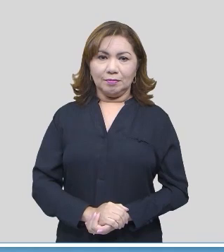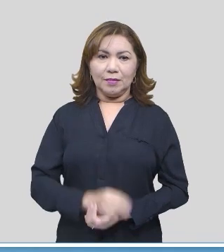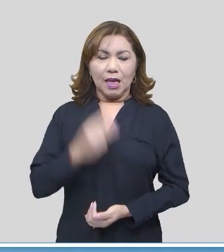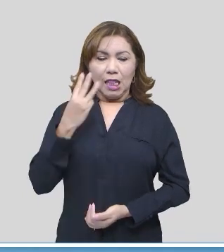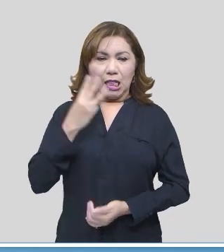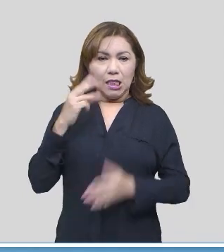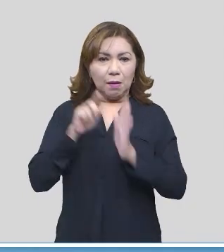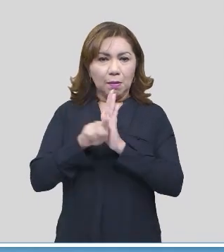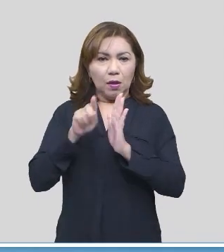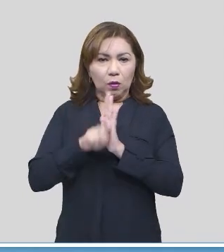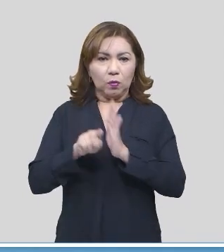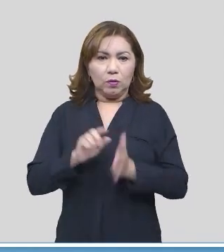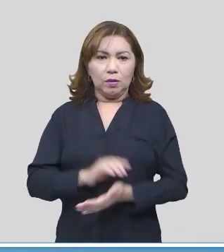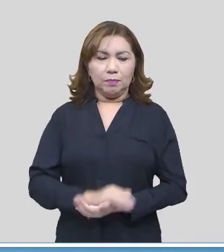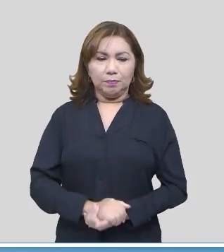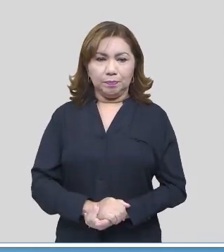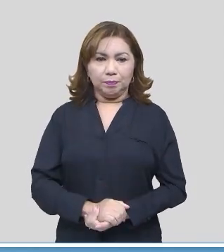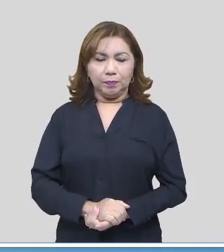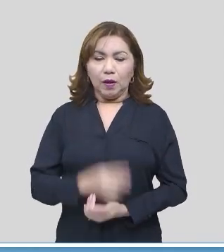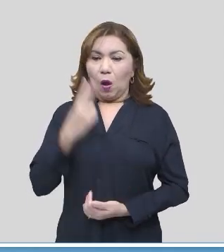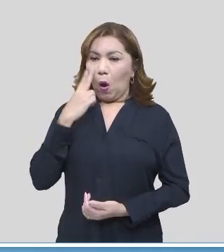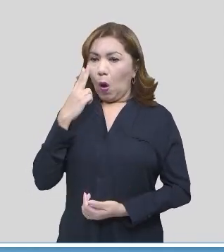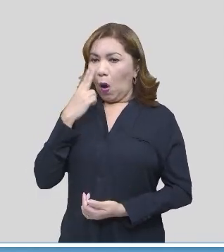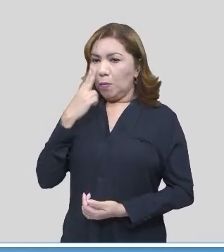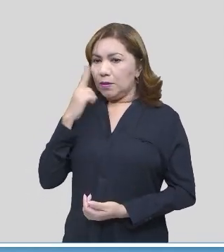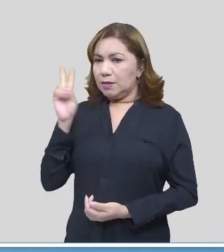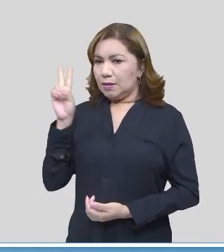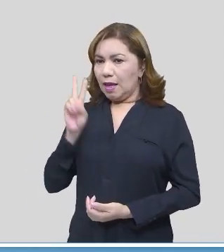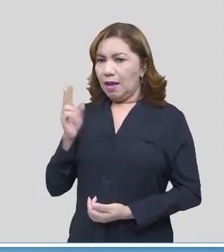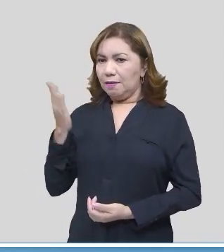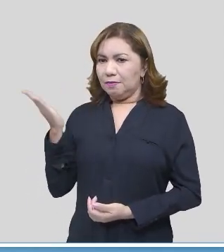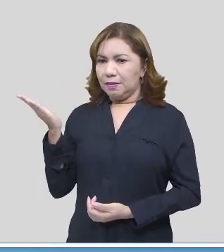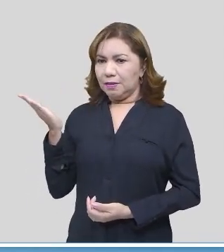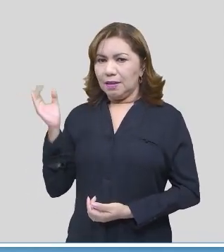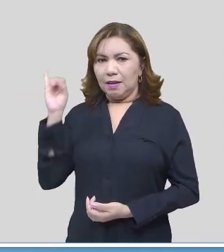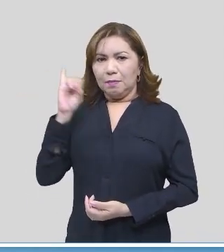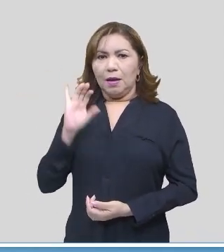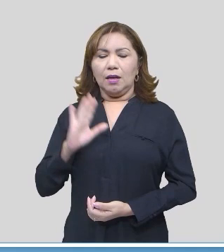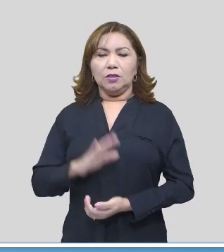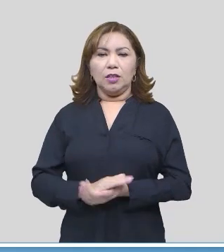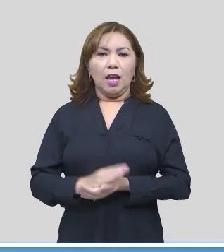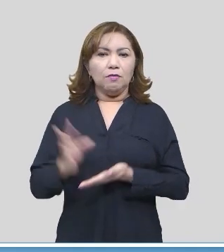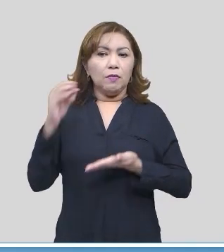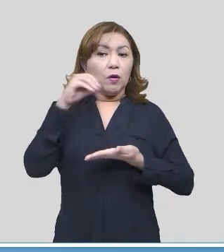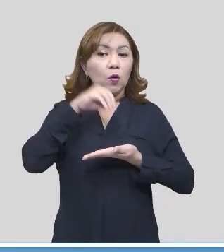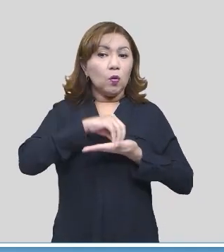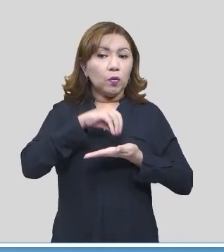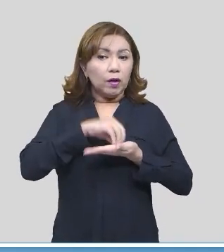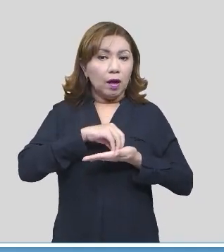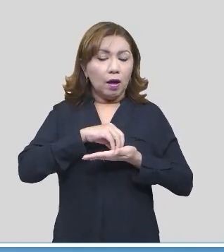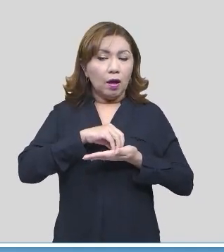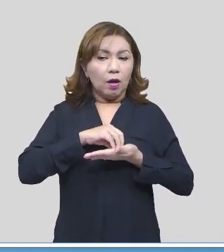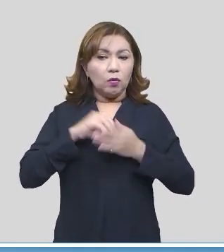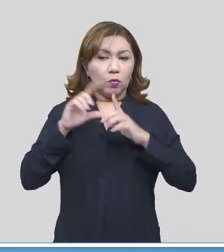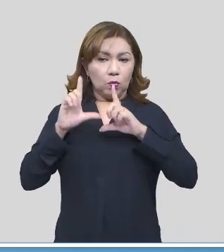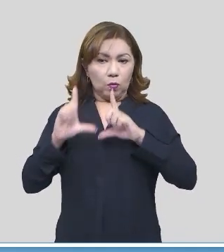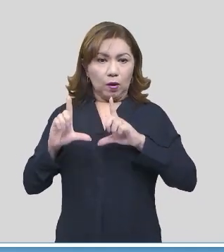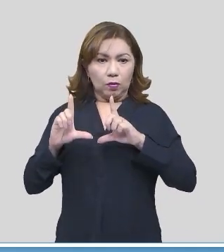Terceira questão. Observe a figura e preencha o quadro em